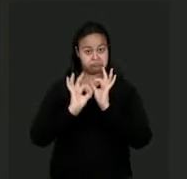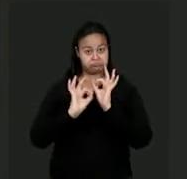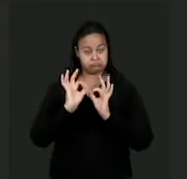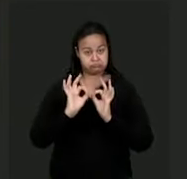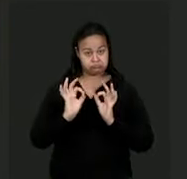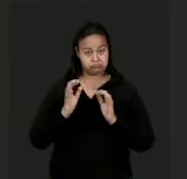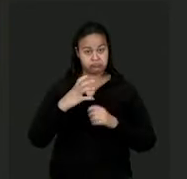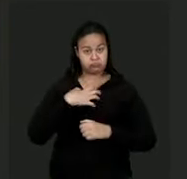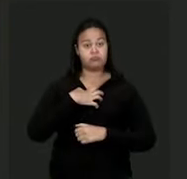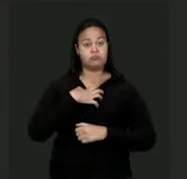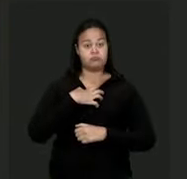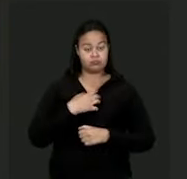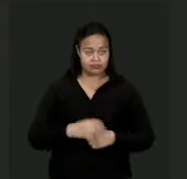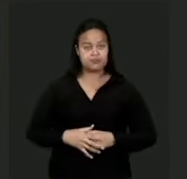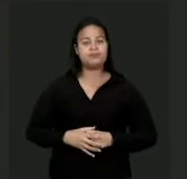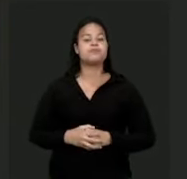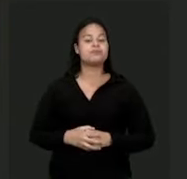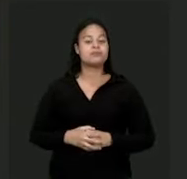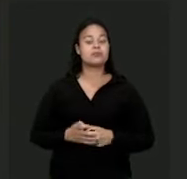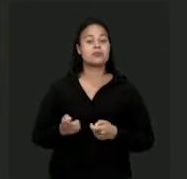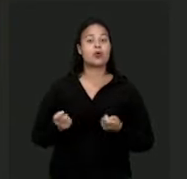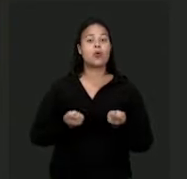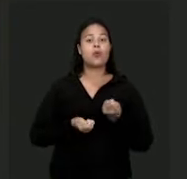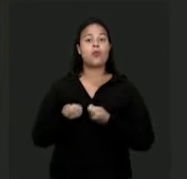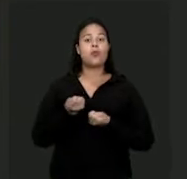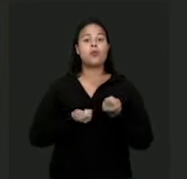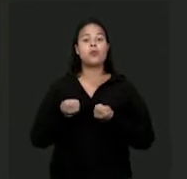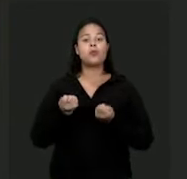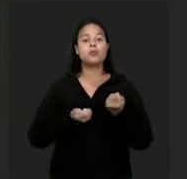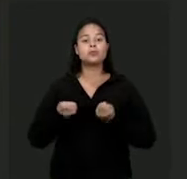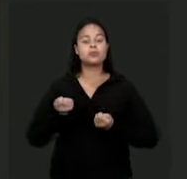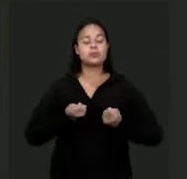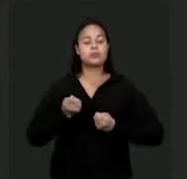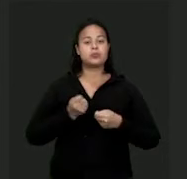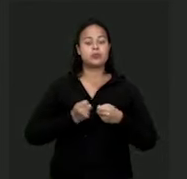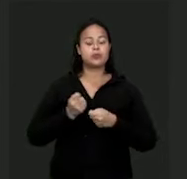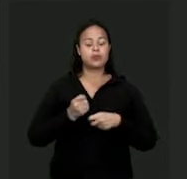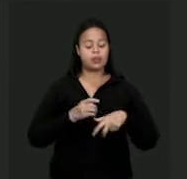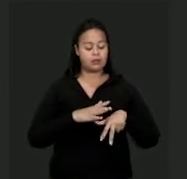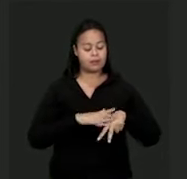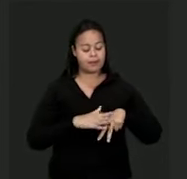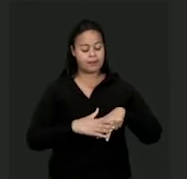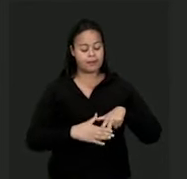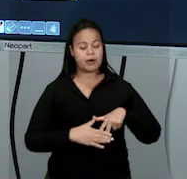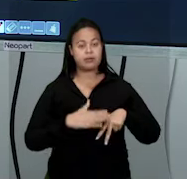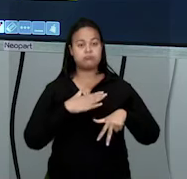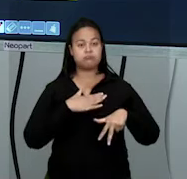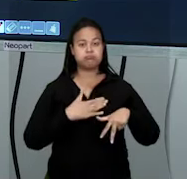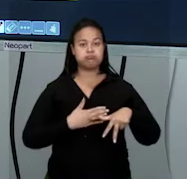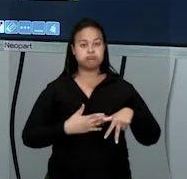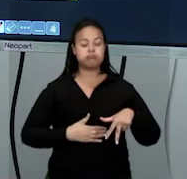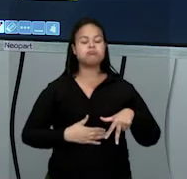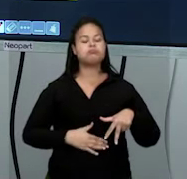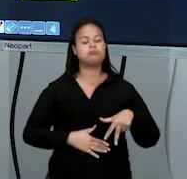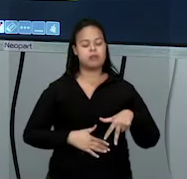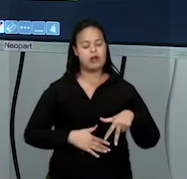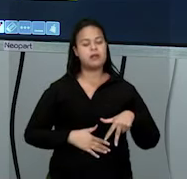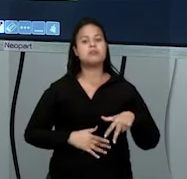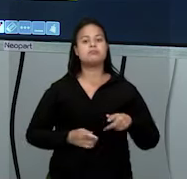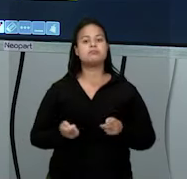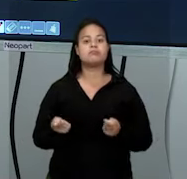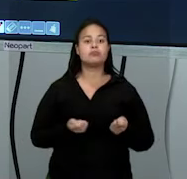respostas. Comando e controle das atividades do organismo. Então, ele vai controlar várias atividades do